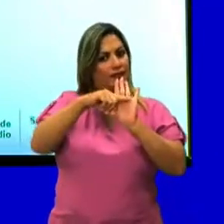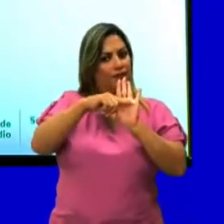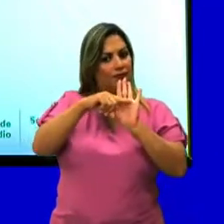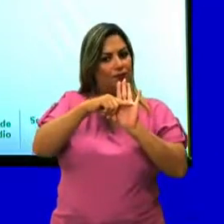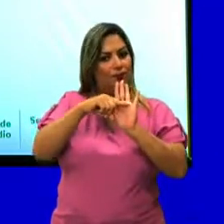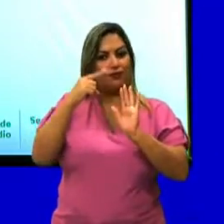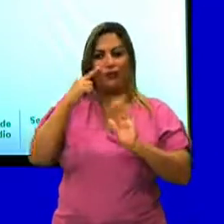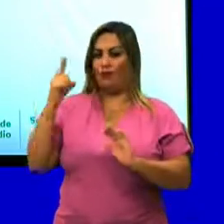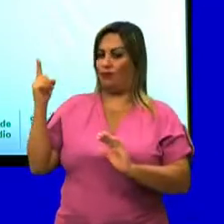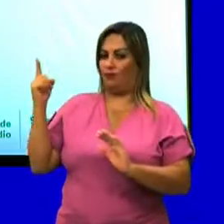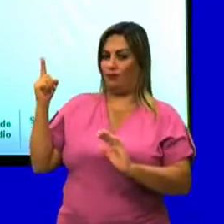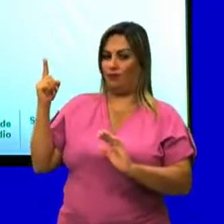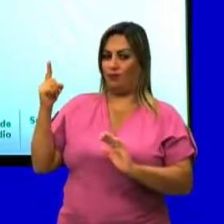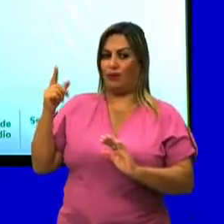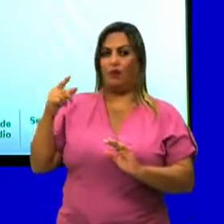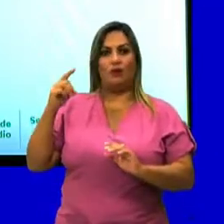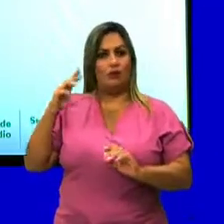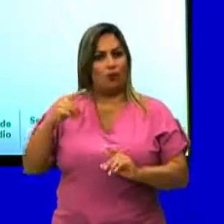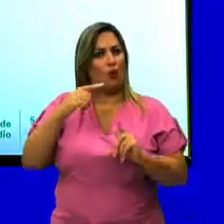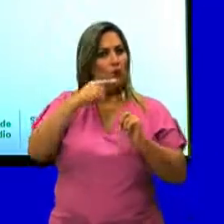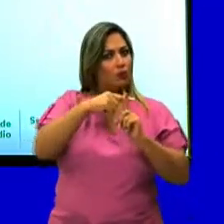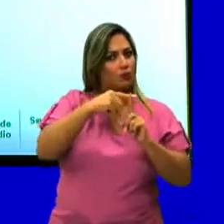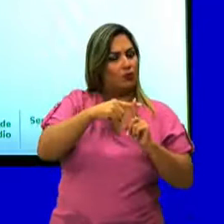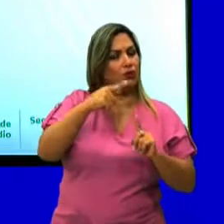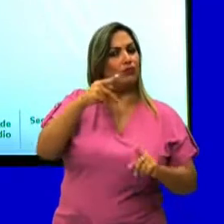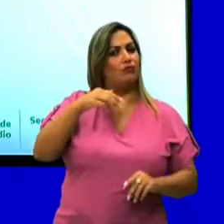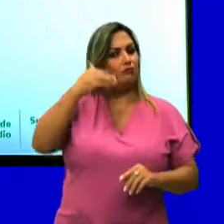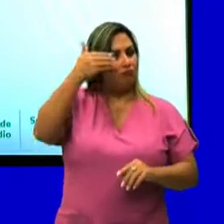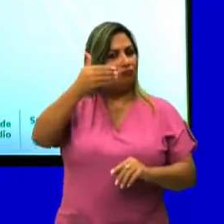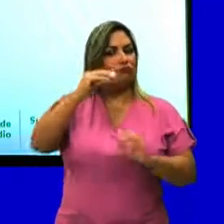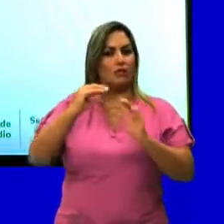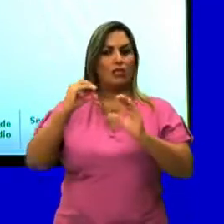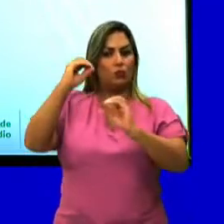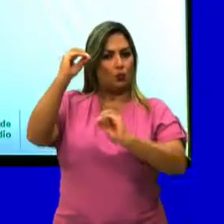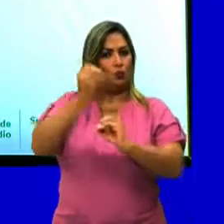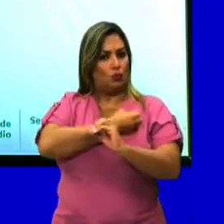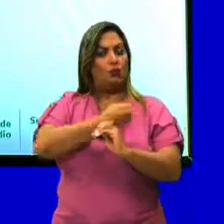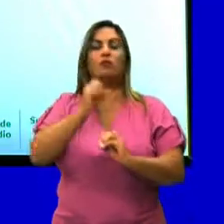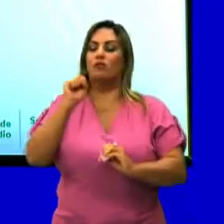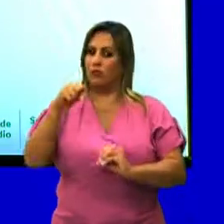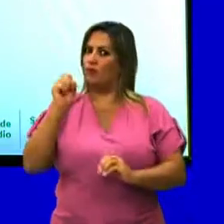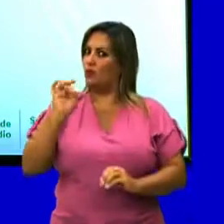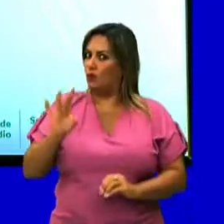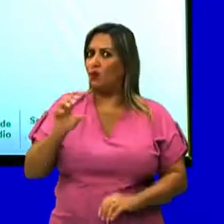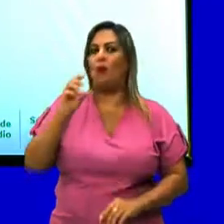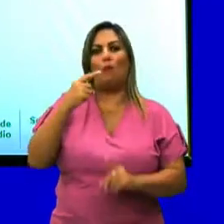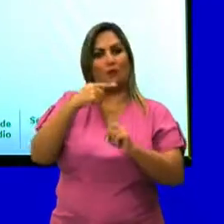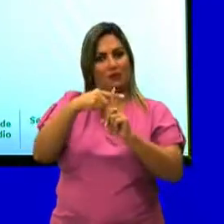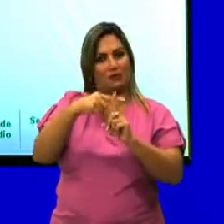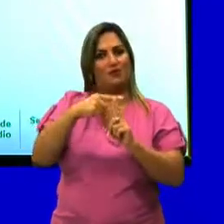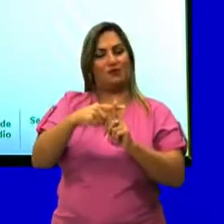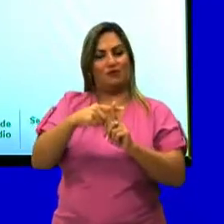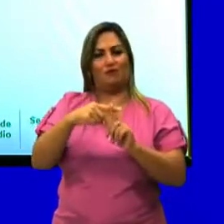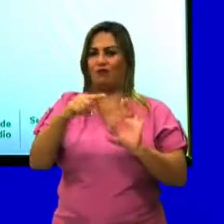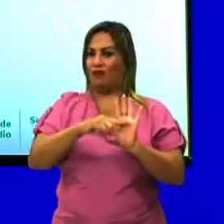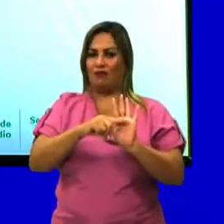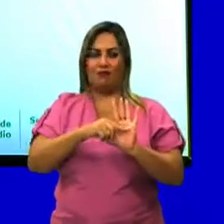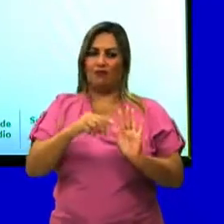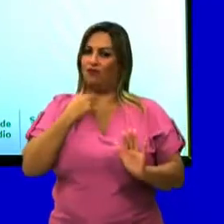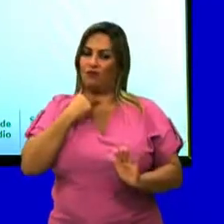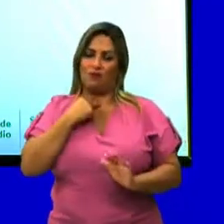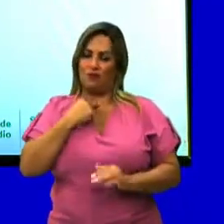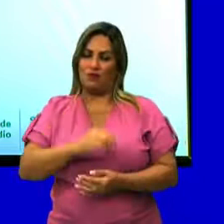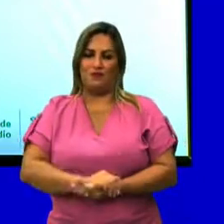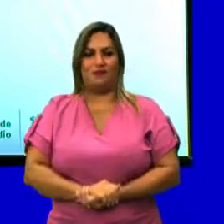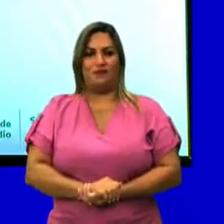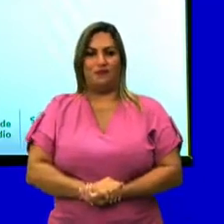negativo A então polinômio só tem expoentes positivos sim só tem por é expoente